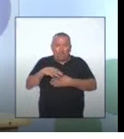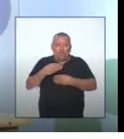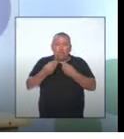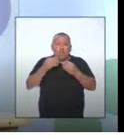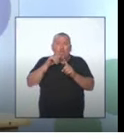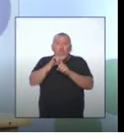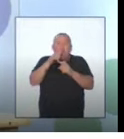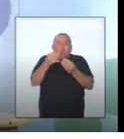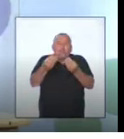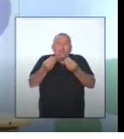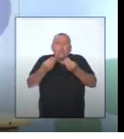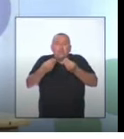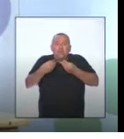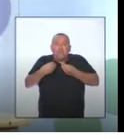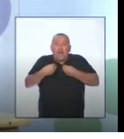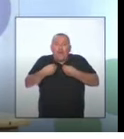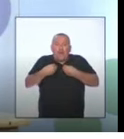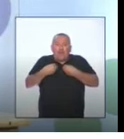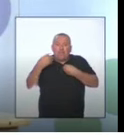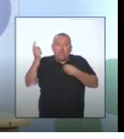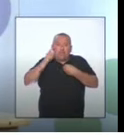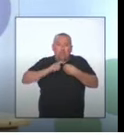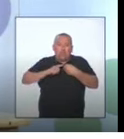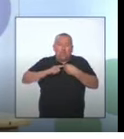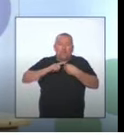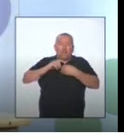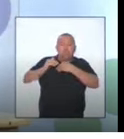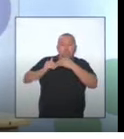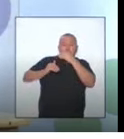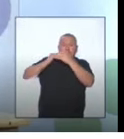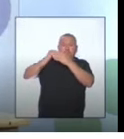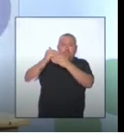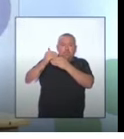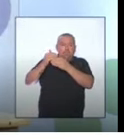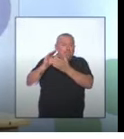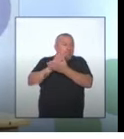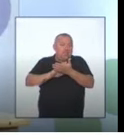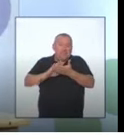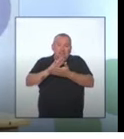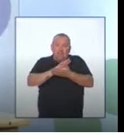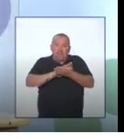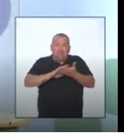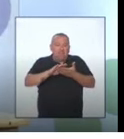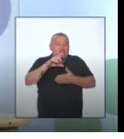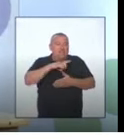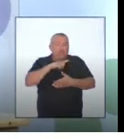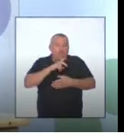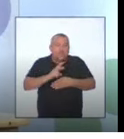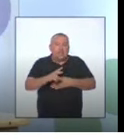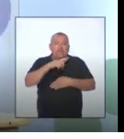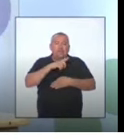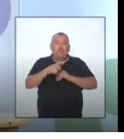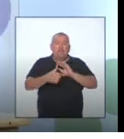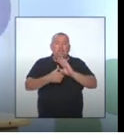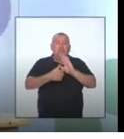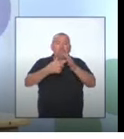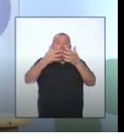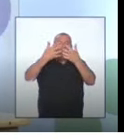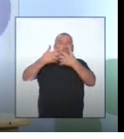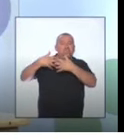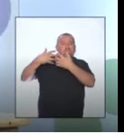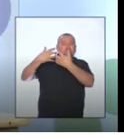essa pode contribuir para a nossa formação? Então, a gente tem sempre que trazer também algumas